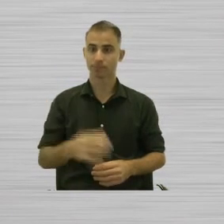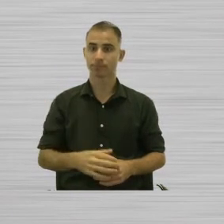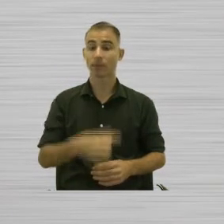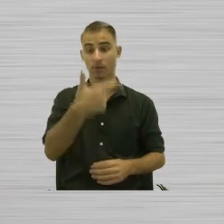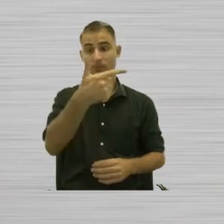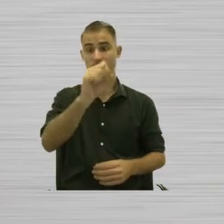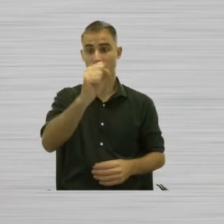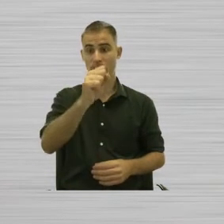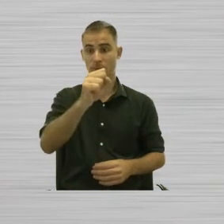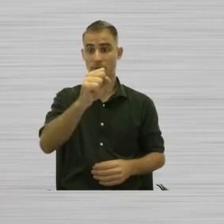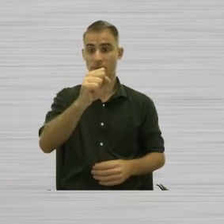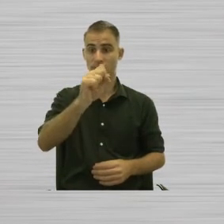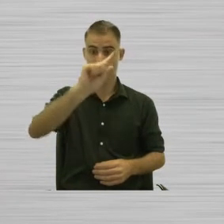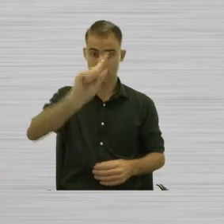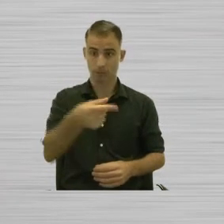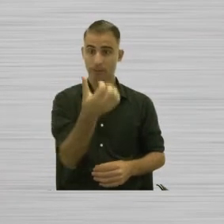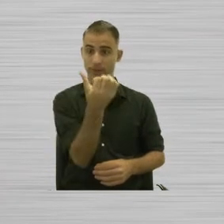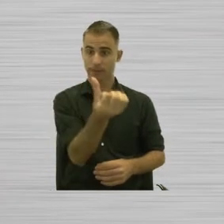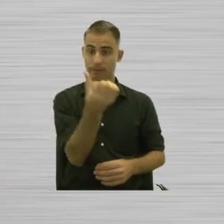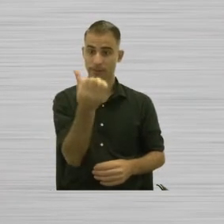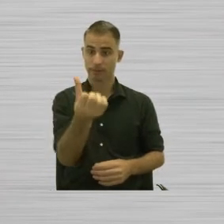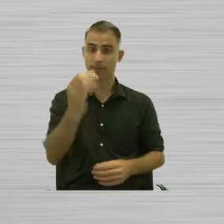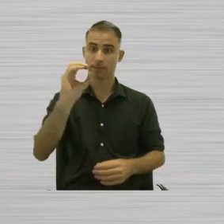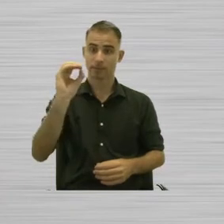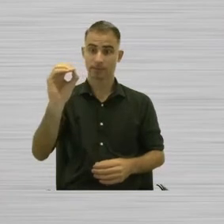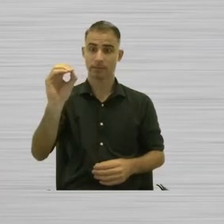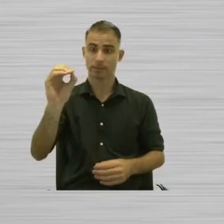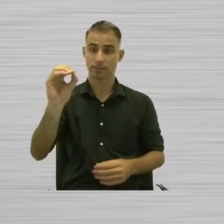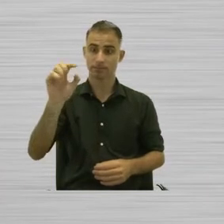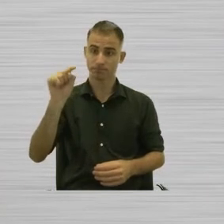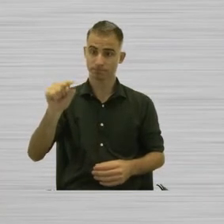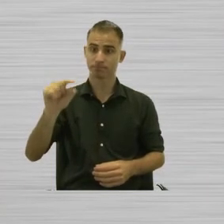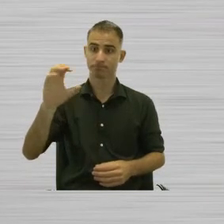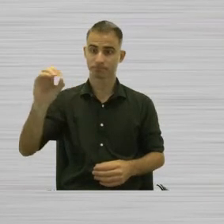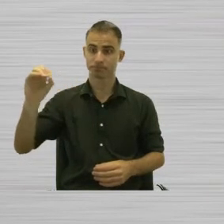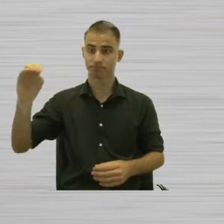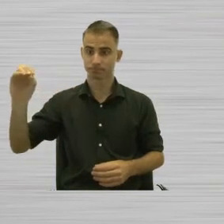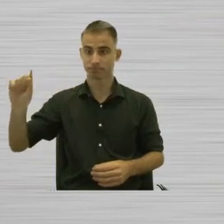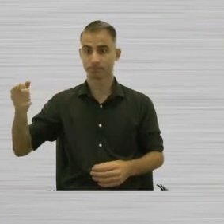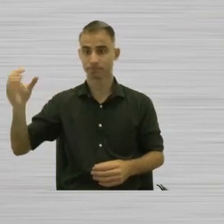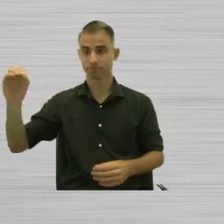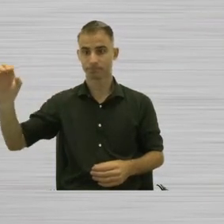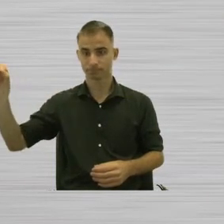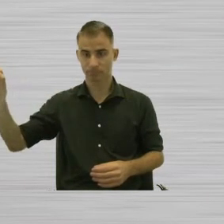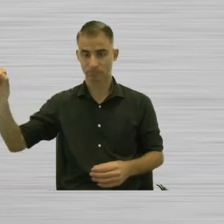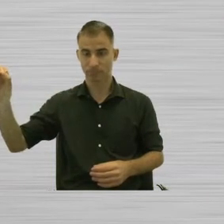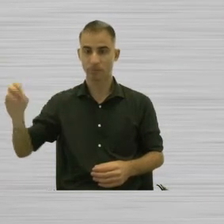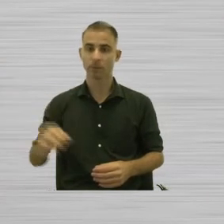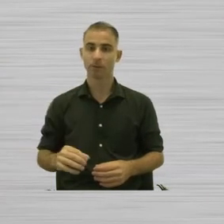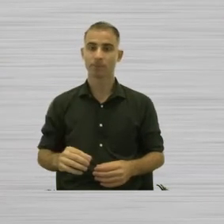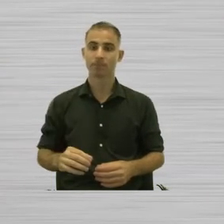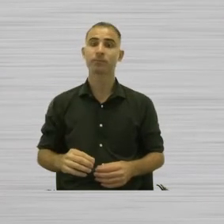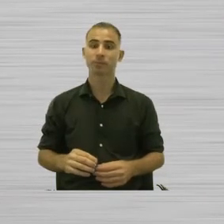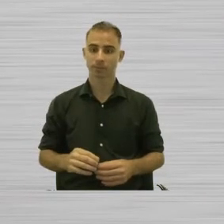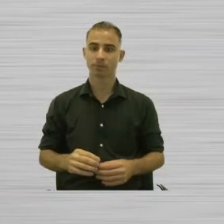SAMU e rede de atenção à saúde. Então, a média mês com o contrato ficou em R$